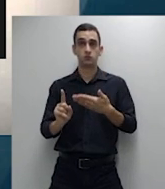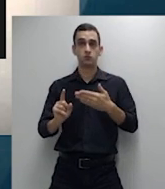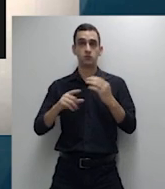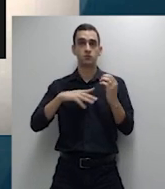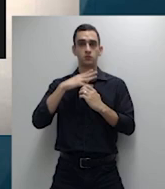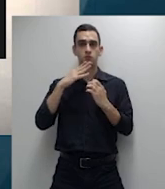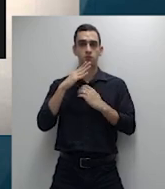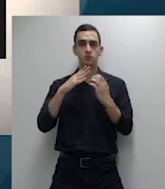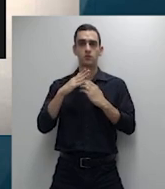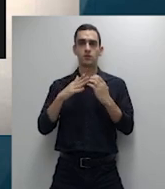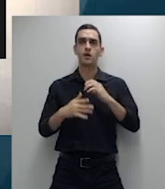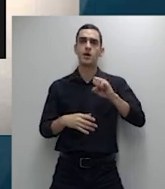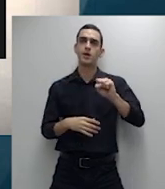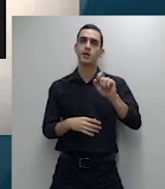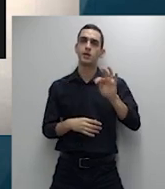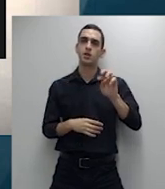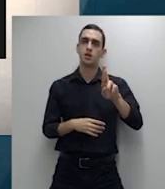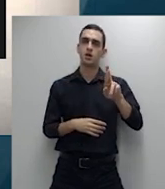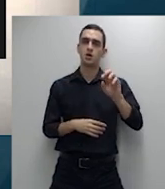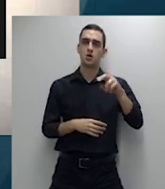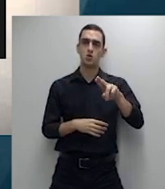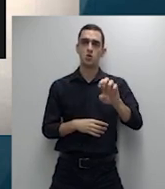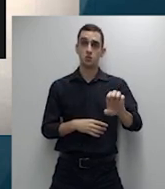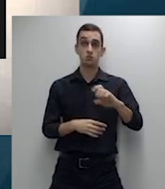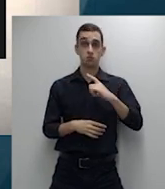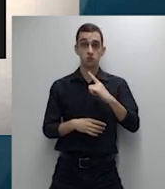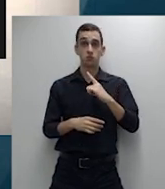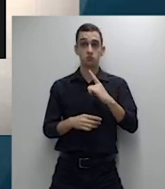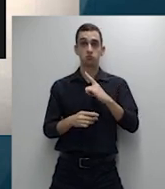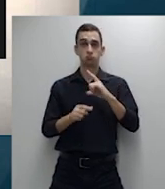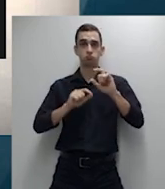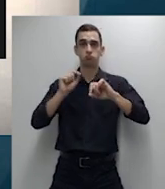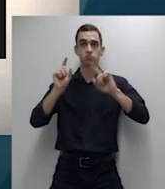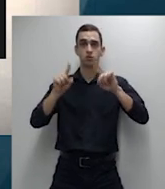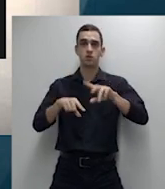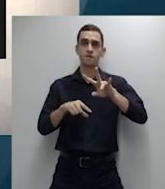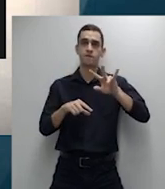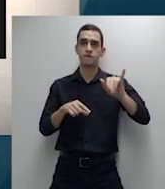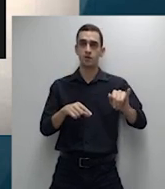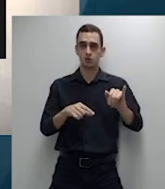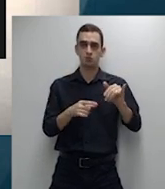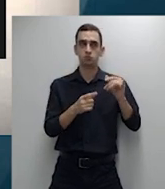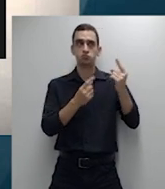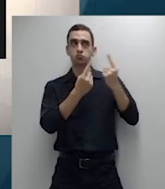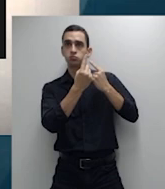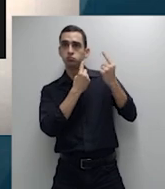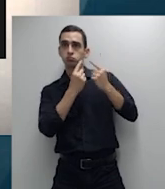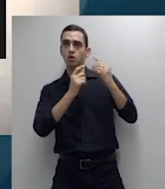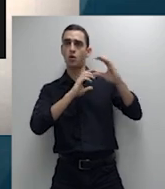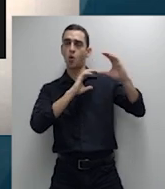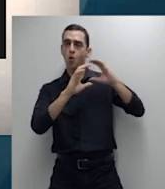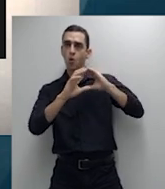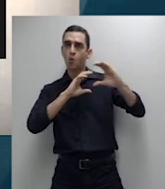manter aberta uma via para que essa publicação